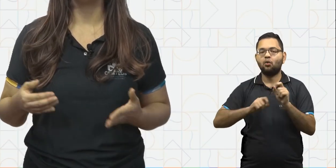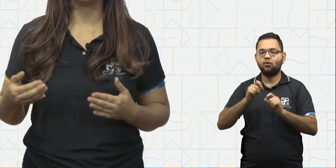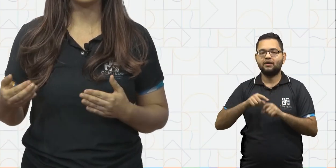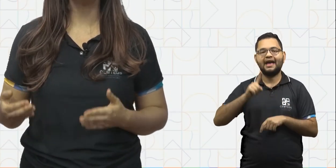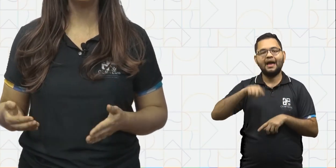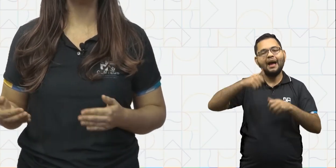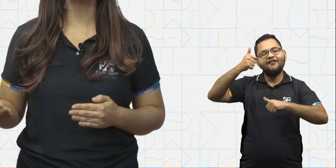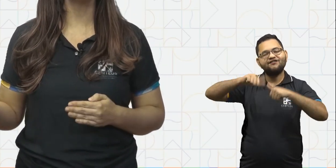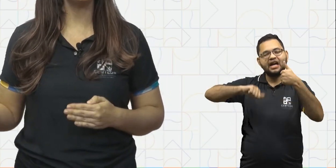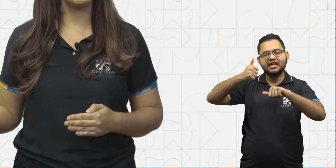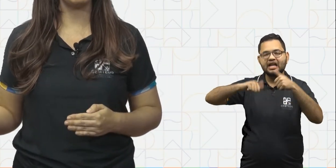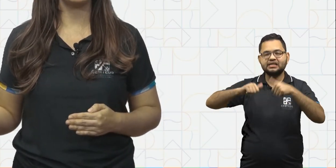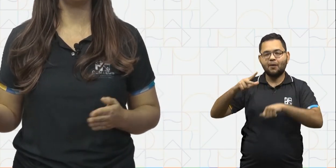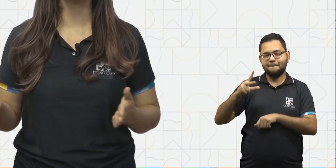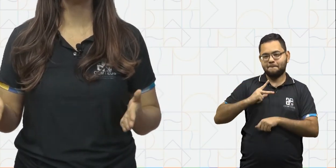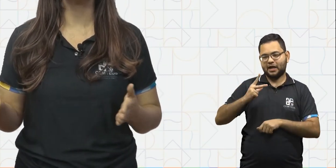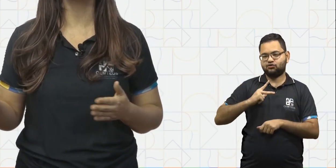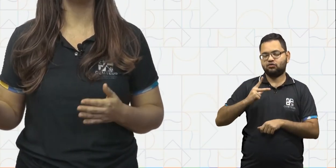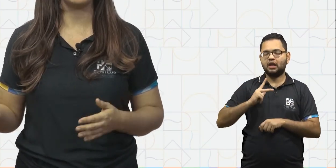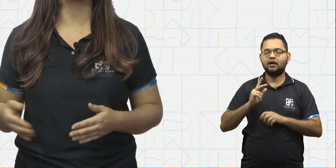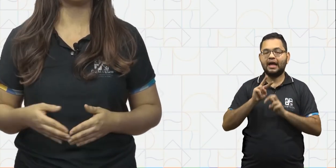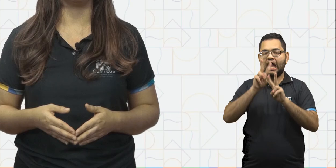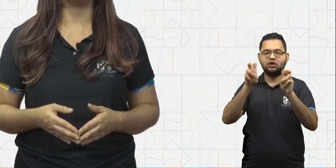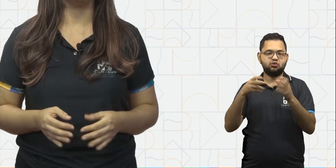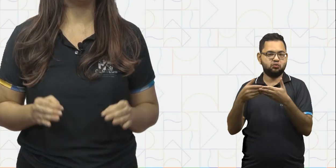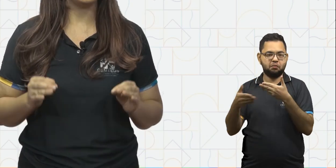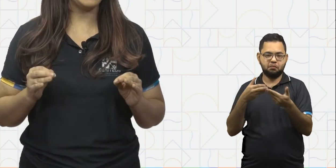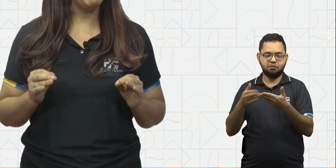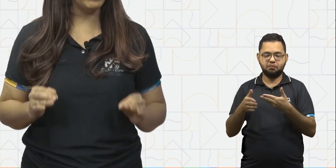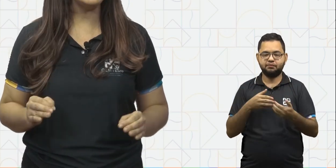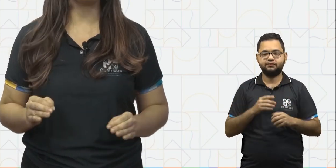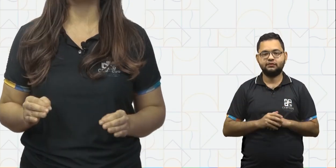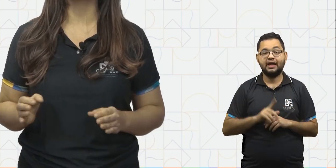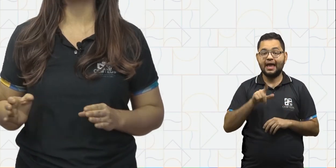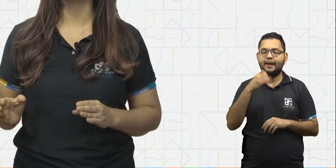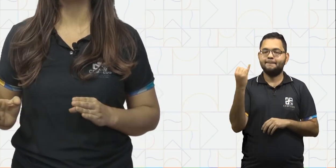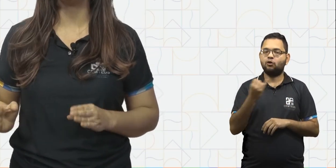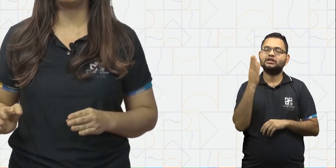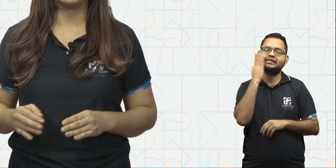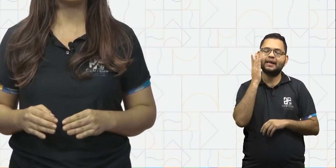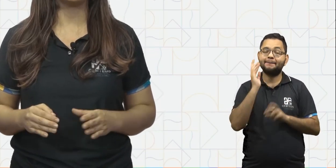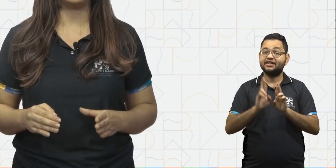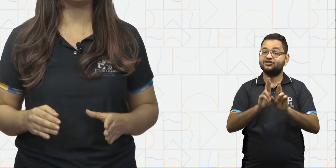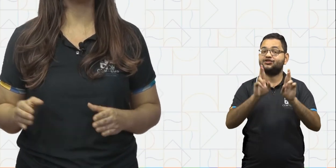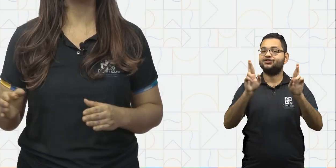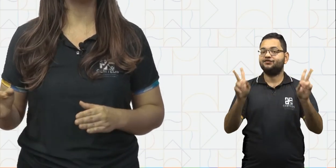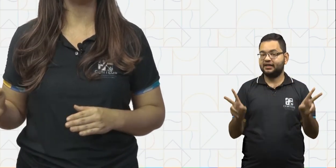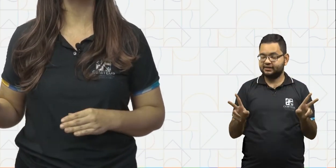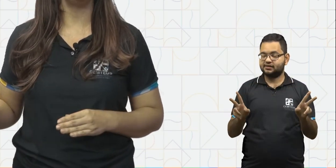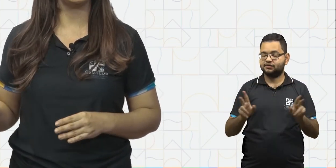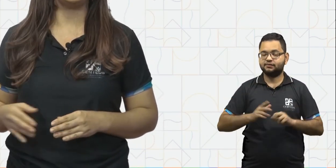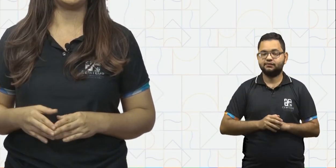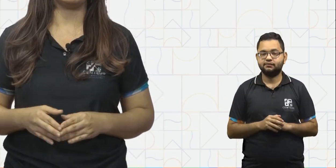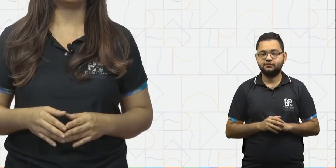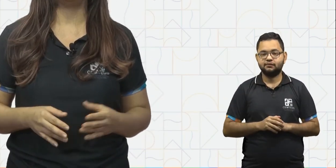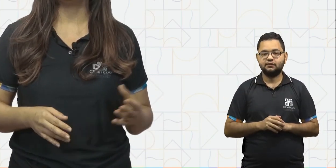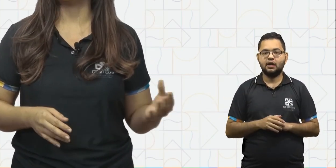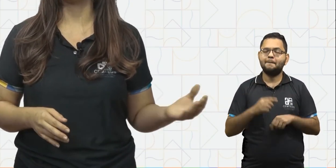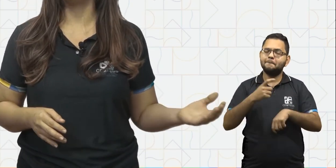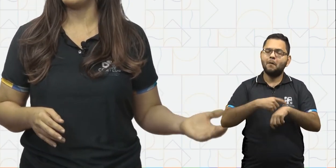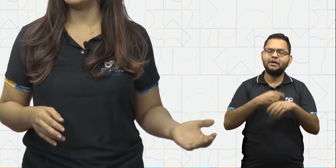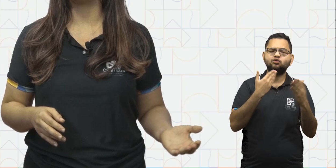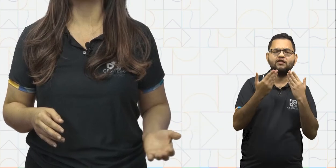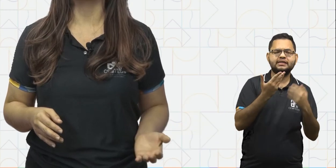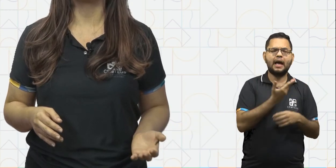opinião é um juízo de valor sobre um assunto. É muito importante diferenciar isso no nosso dia a dia.